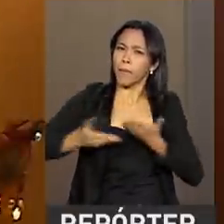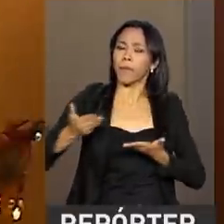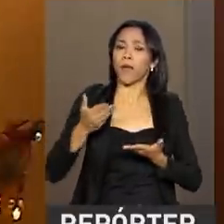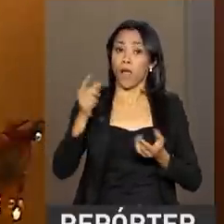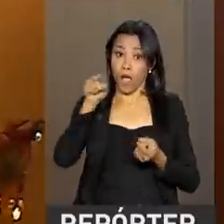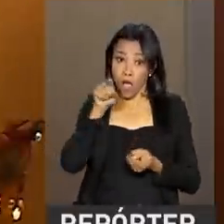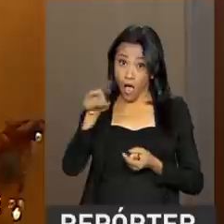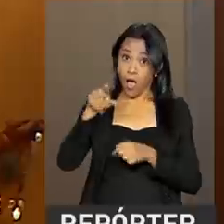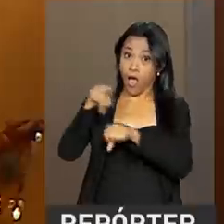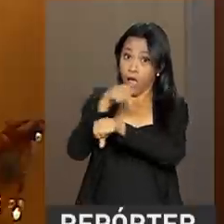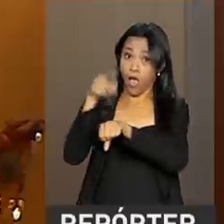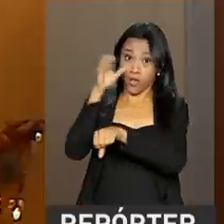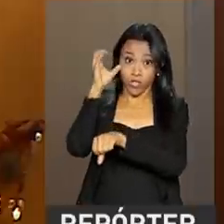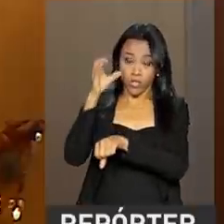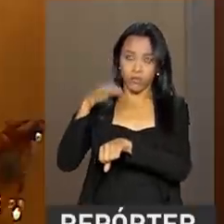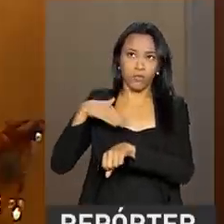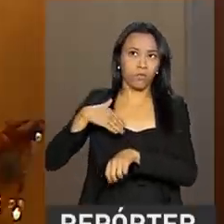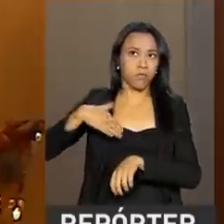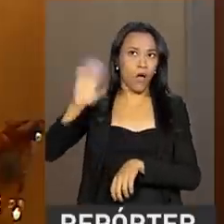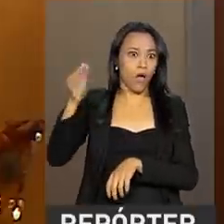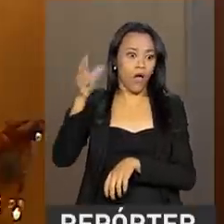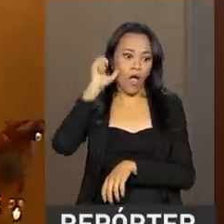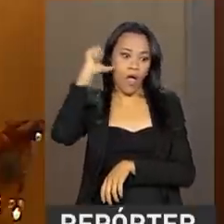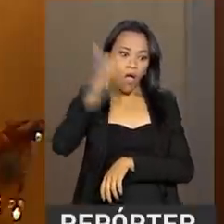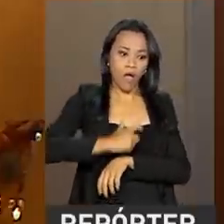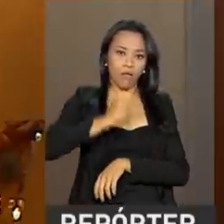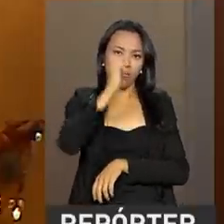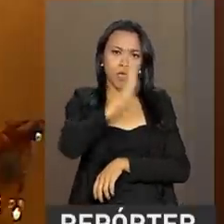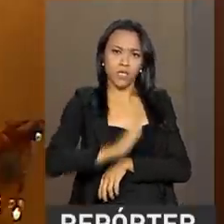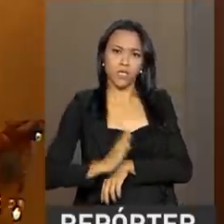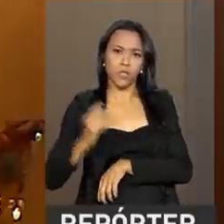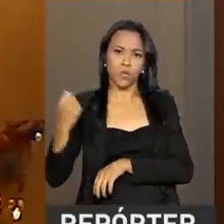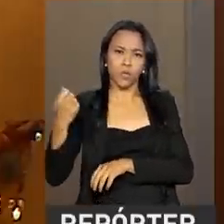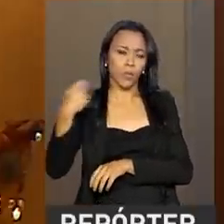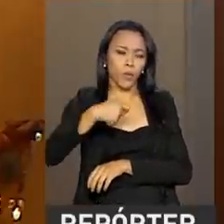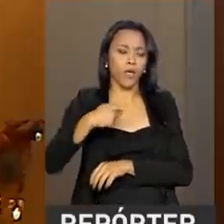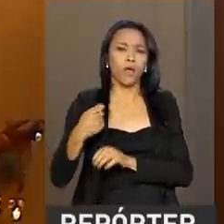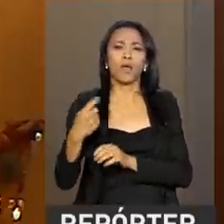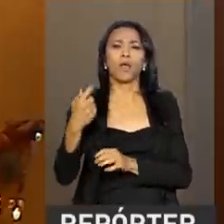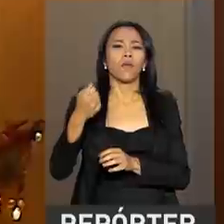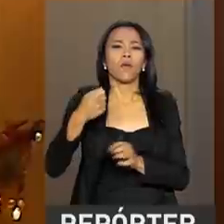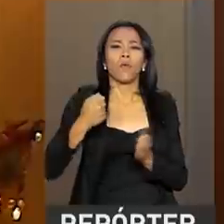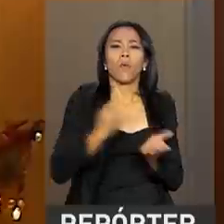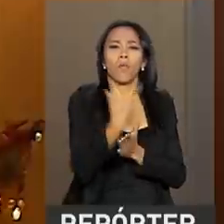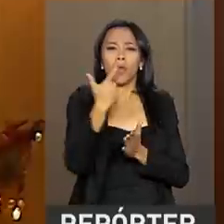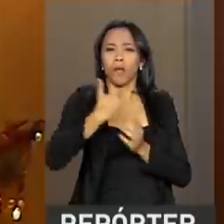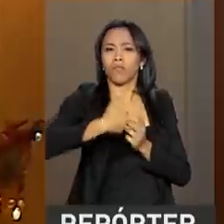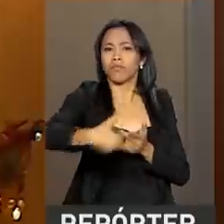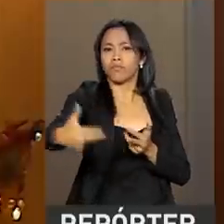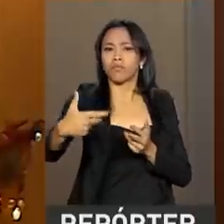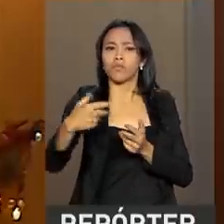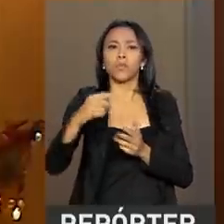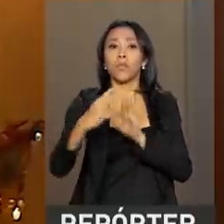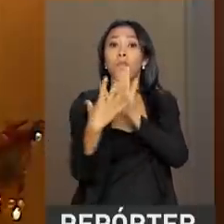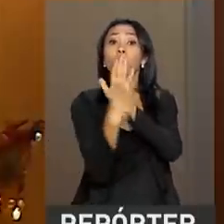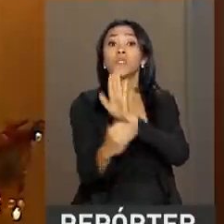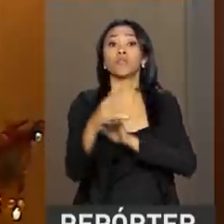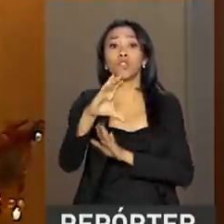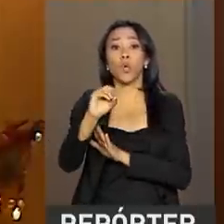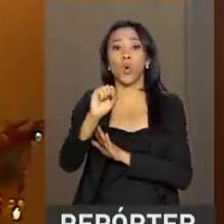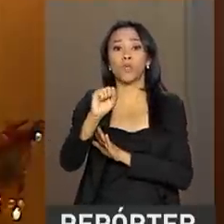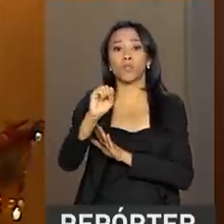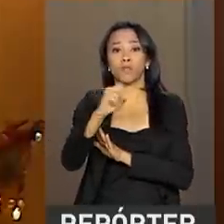uma das grandes investidoras nos nossos projetos de concessões que não sei na semana passada eles poderão fazer a diferença